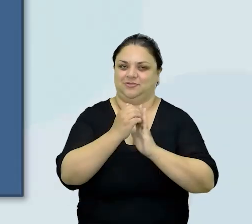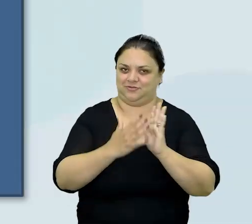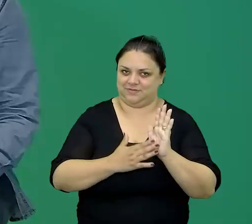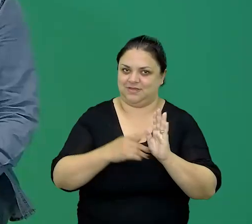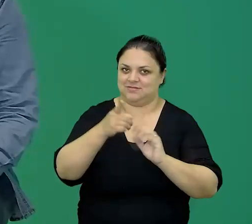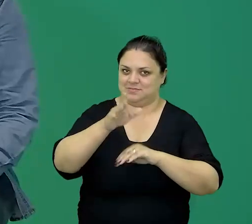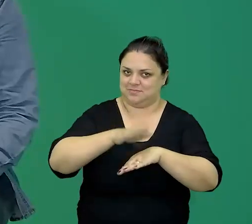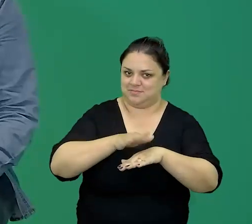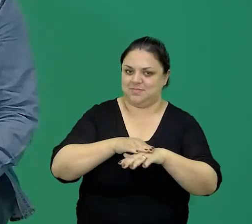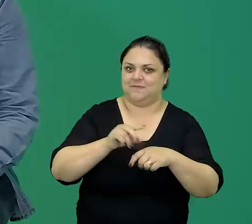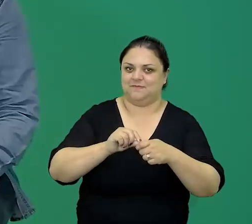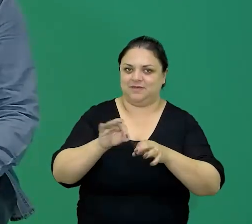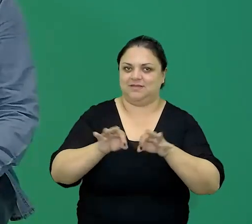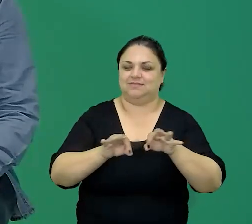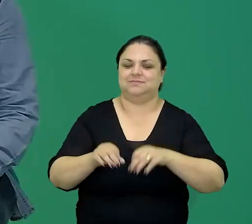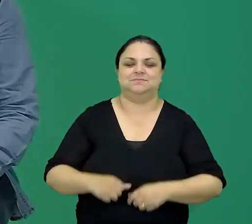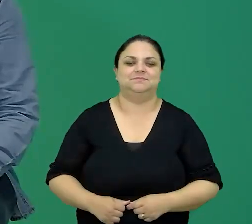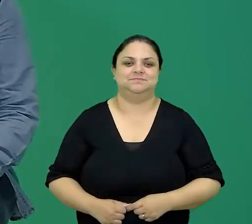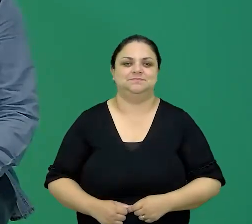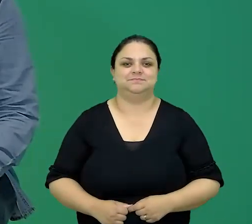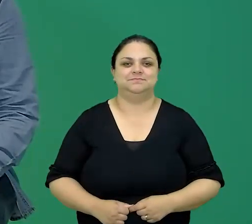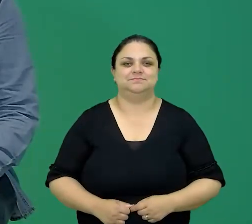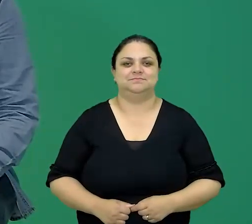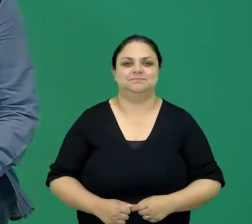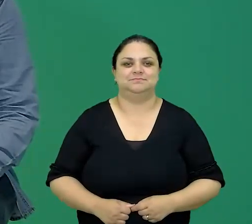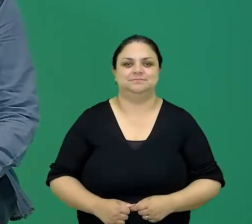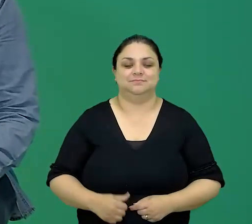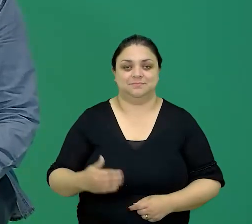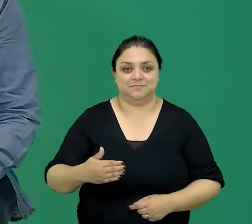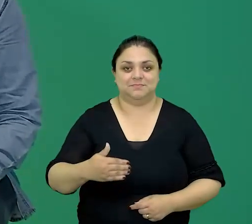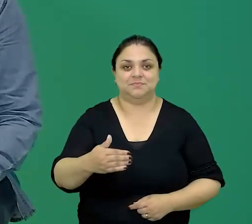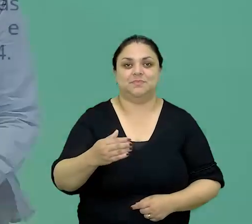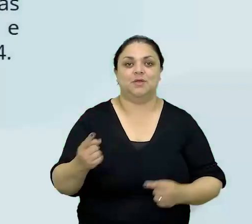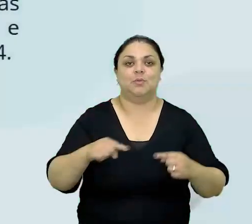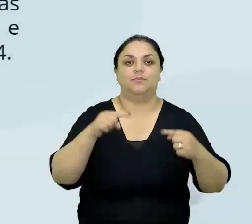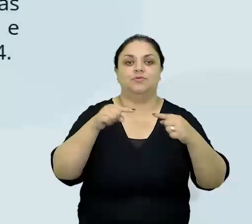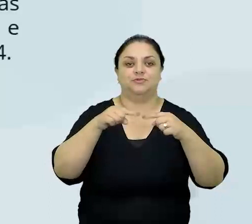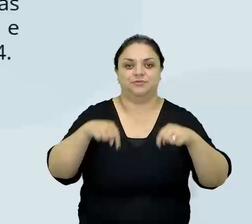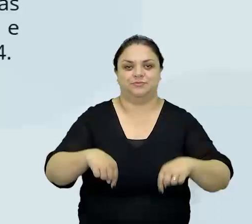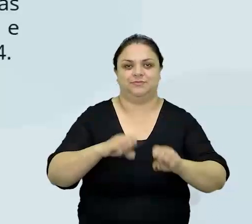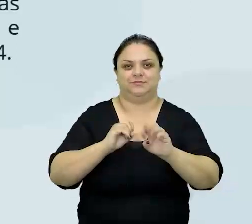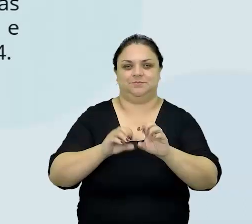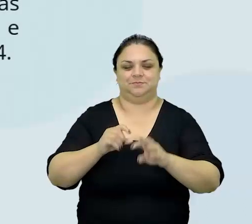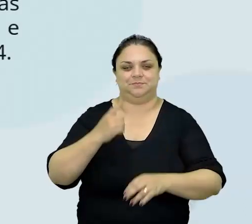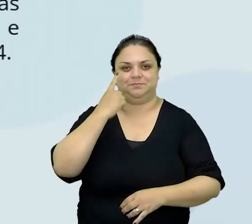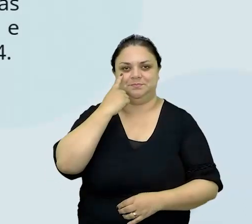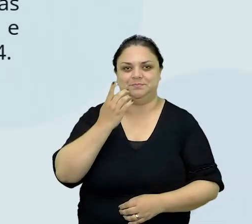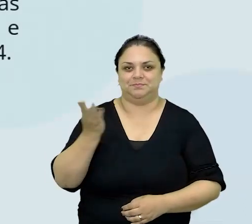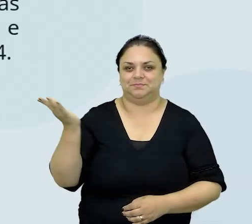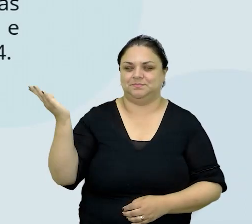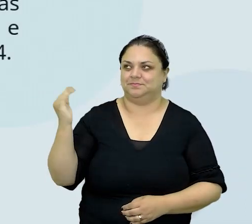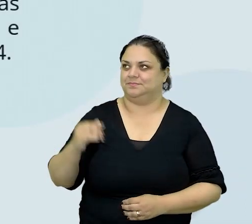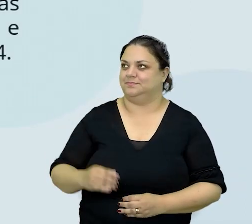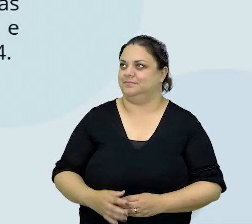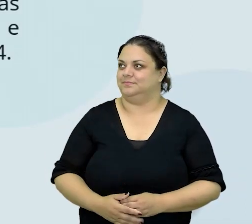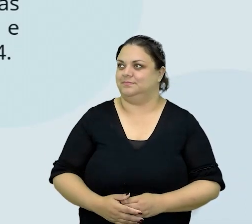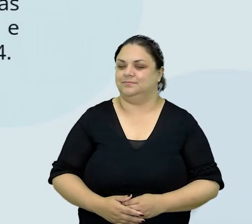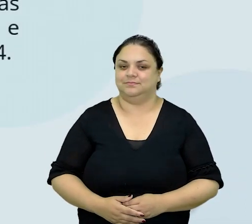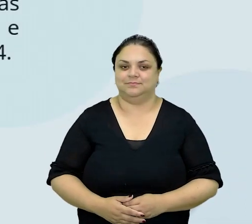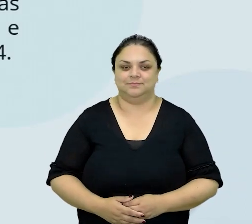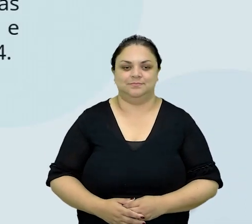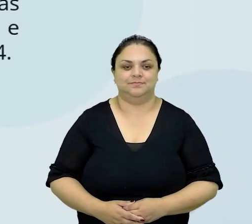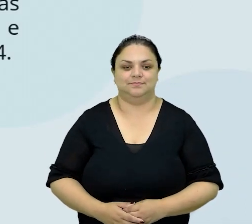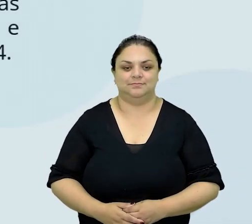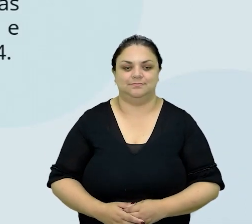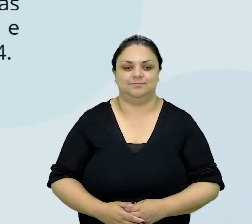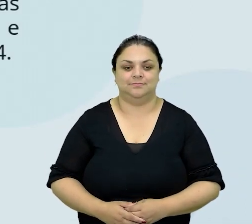vão realizar, tudo bem? Vamos avançar agora para os objetivos da aula de hoje, que são: na aula de hoje vamos recapitular o